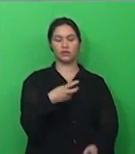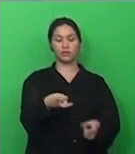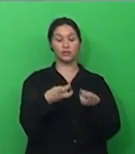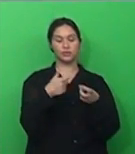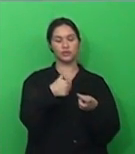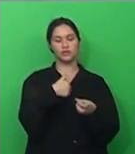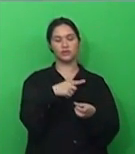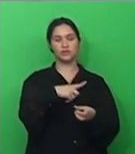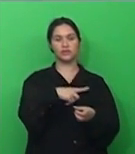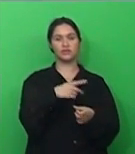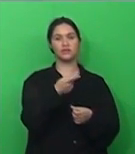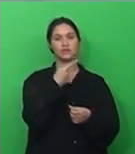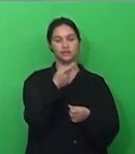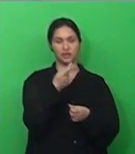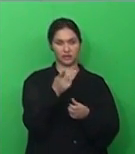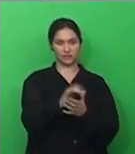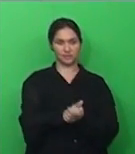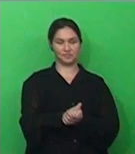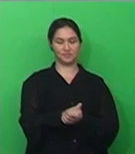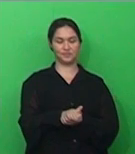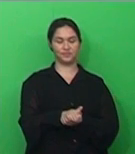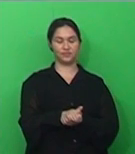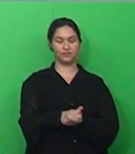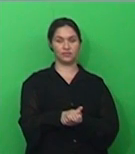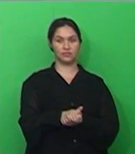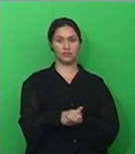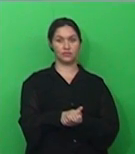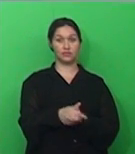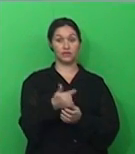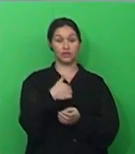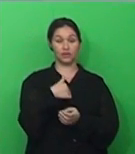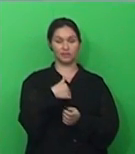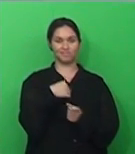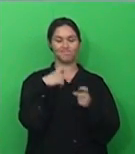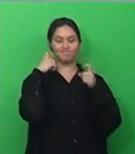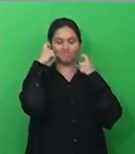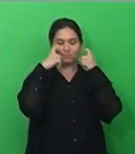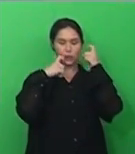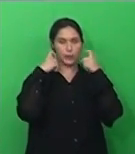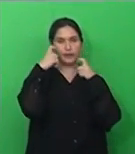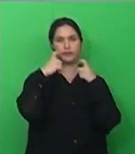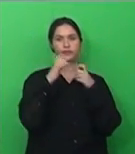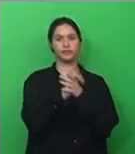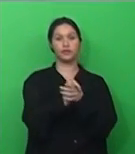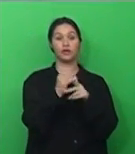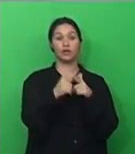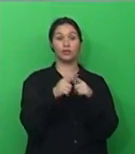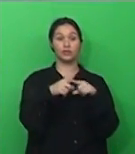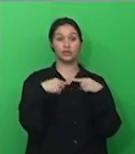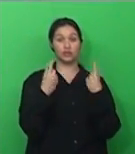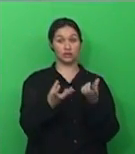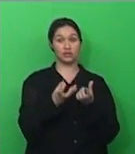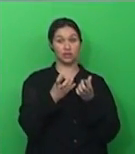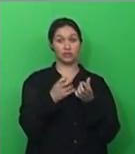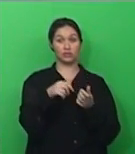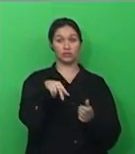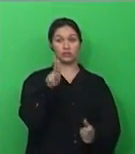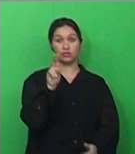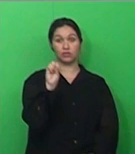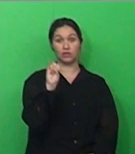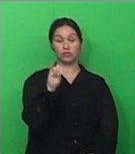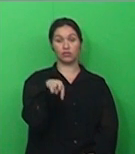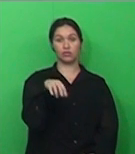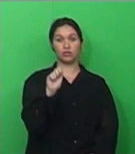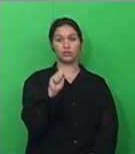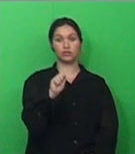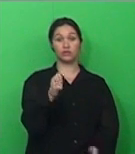poder também contribuir um pouco. Eu fico preocupado, porque nós queríamos uma usina. Nós hoje temos